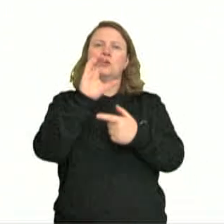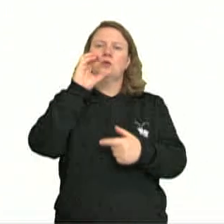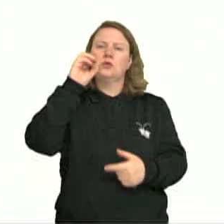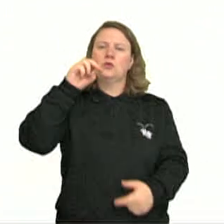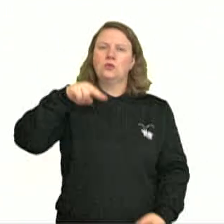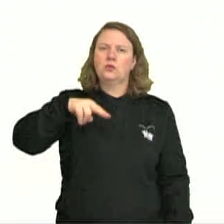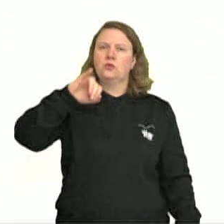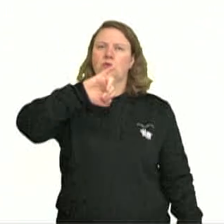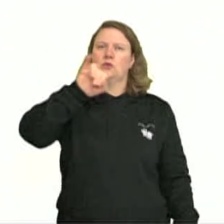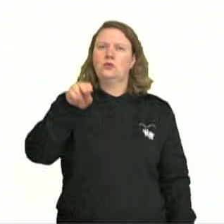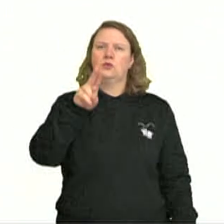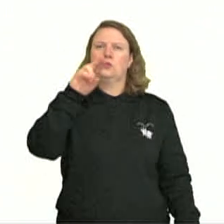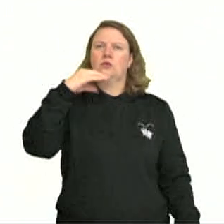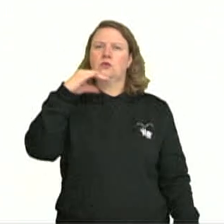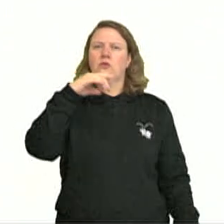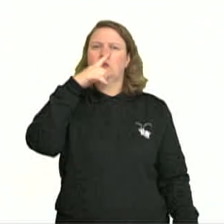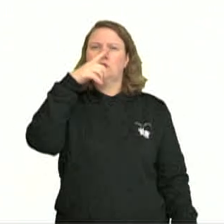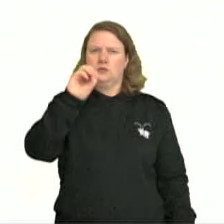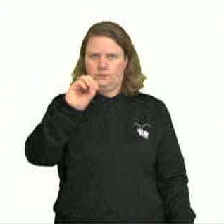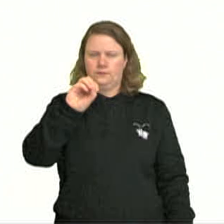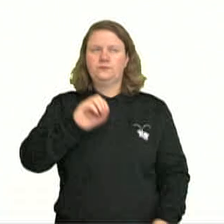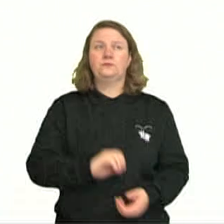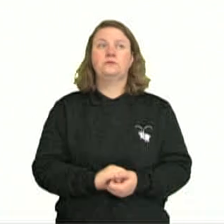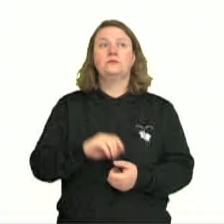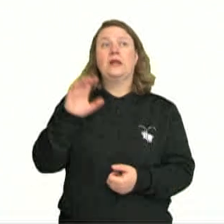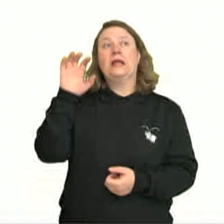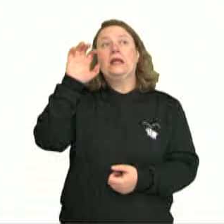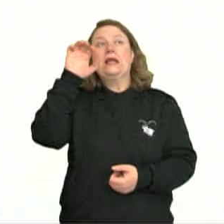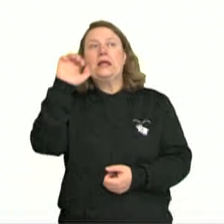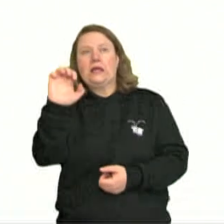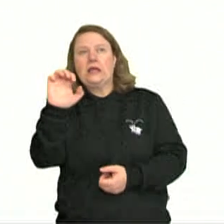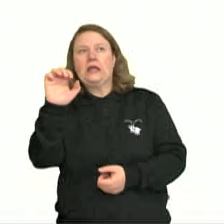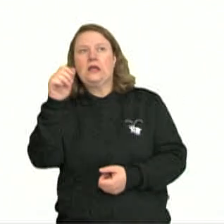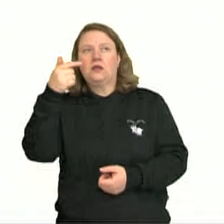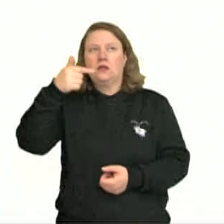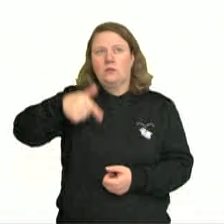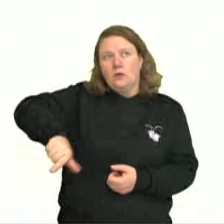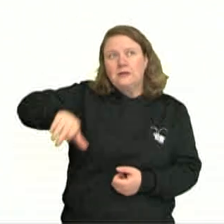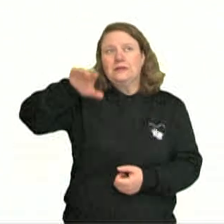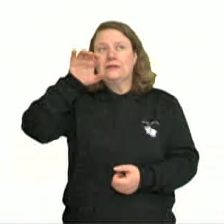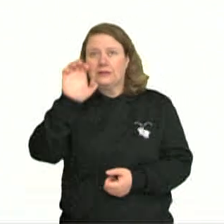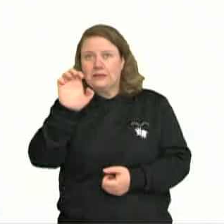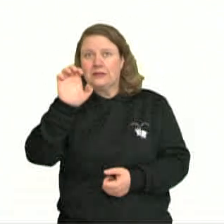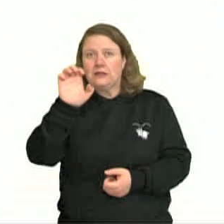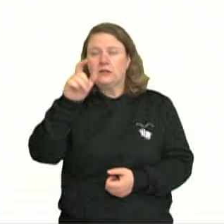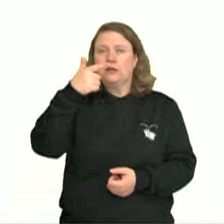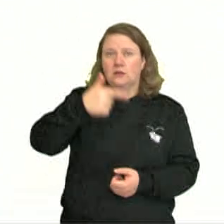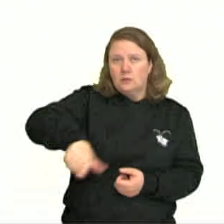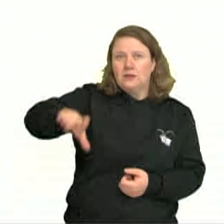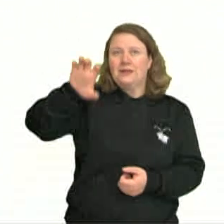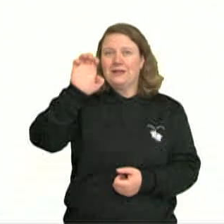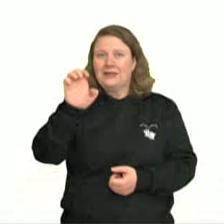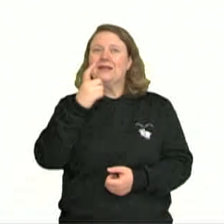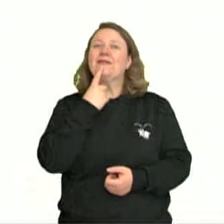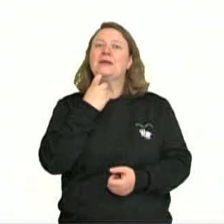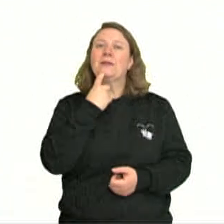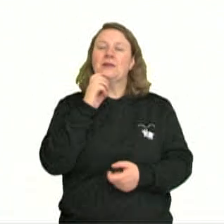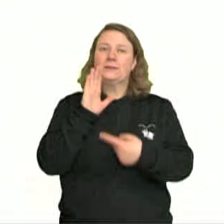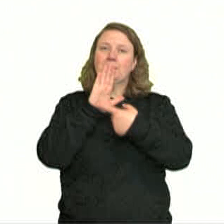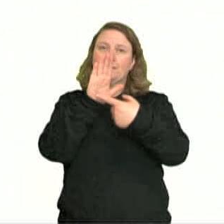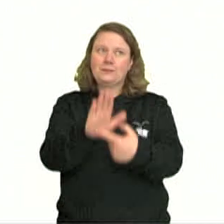Esse e que se repete, né? Como um polissíndeto, uma figura de linguagem muito poética, muito literária,